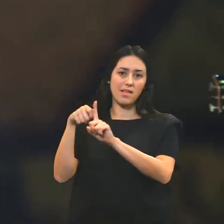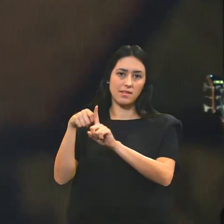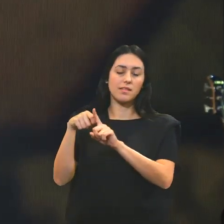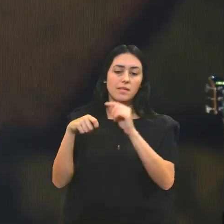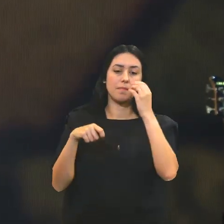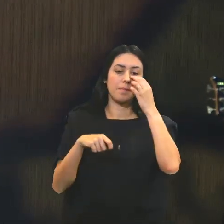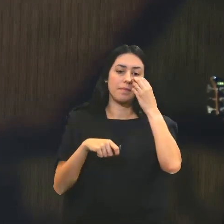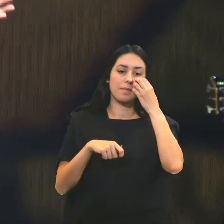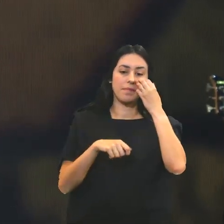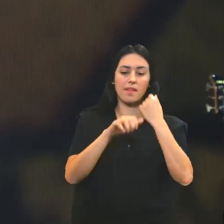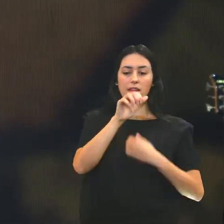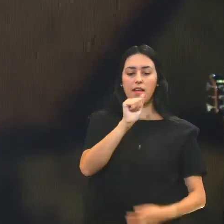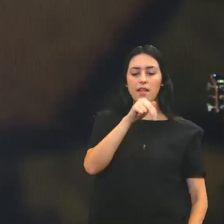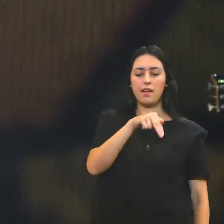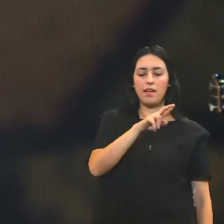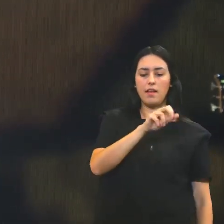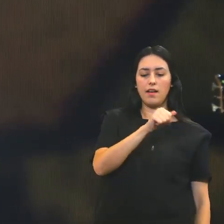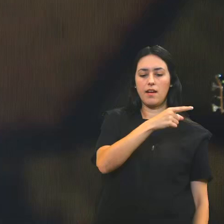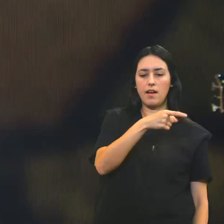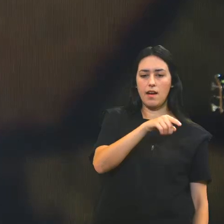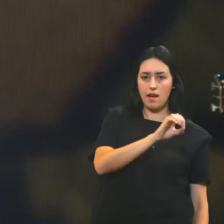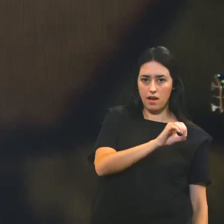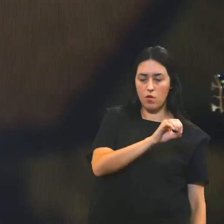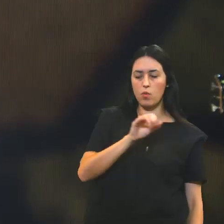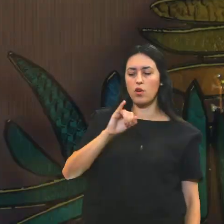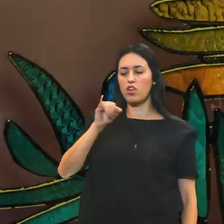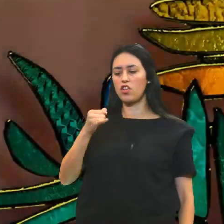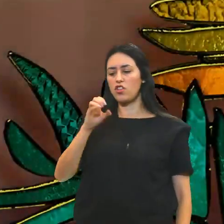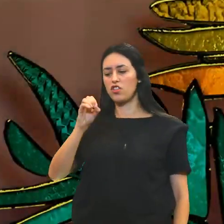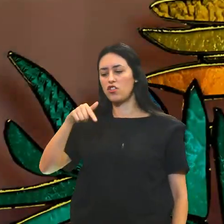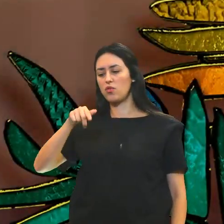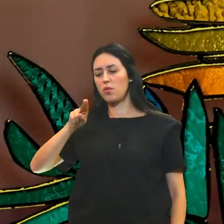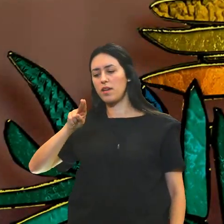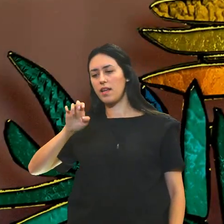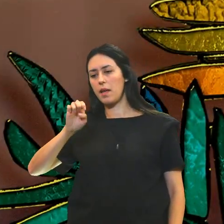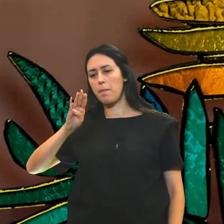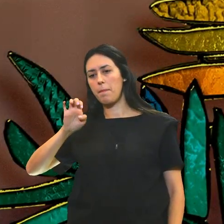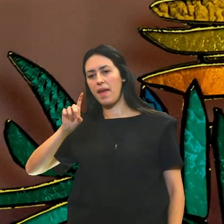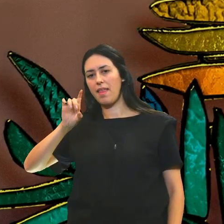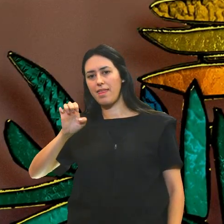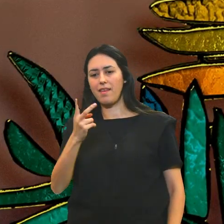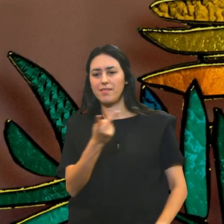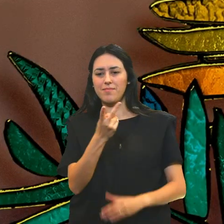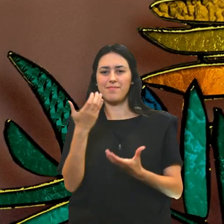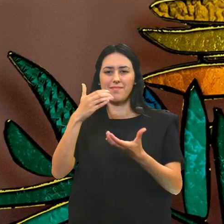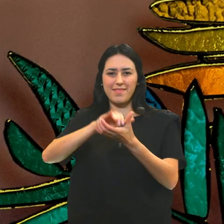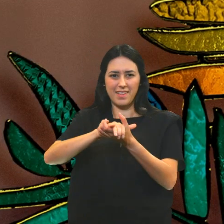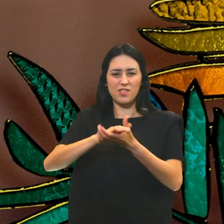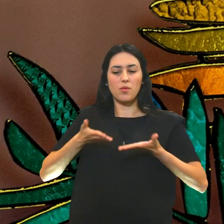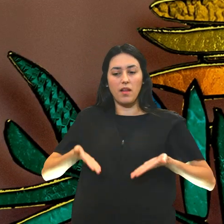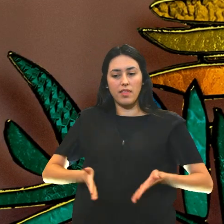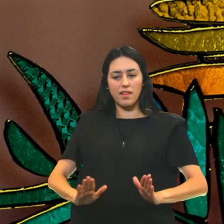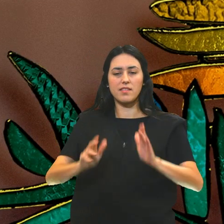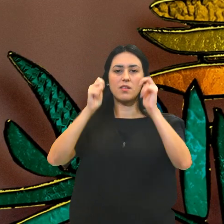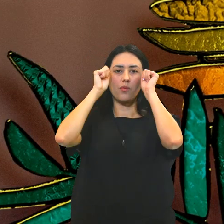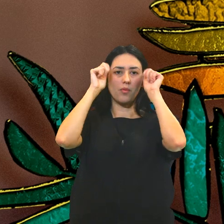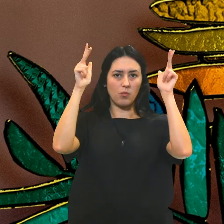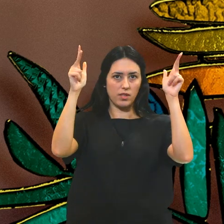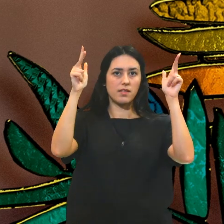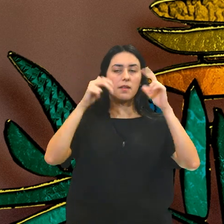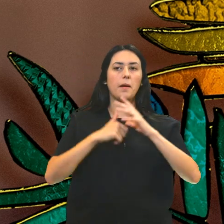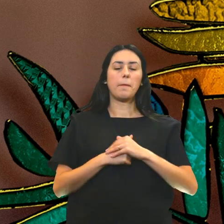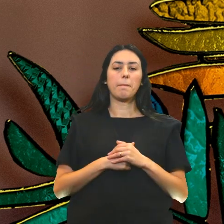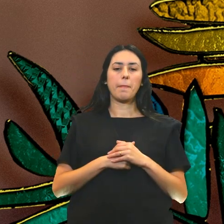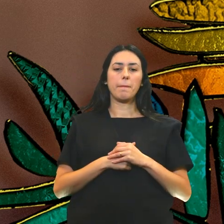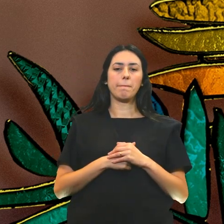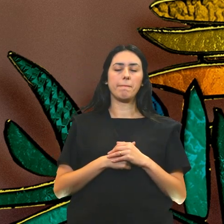e Joquebede, esses eram os nomes dos pais desse bebê que depois se chamou Moisés. A Bíblia